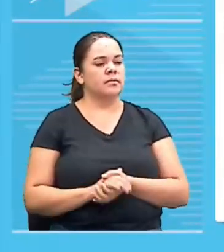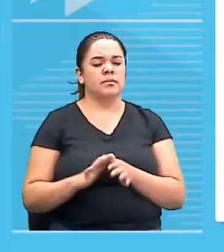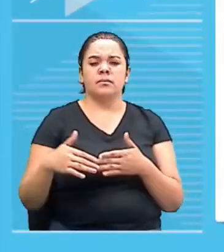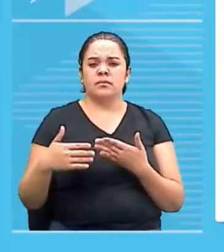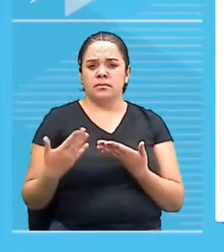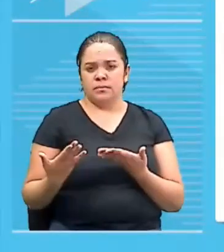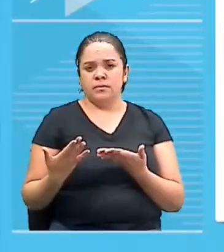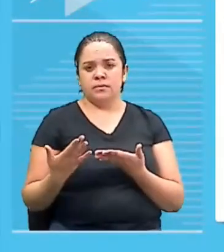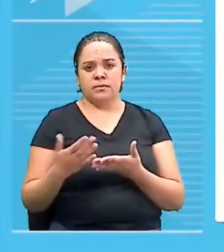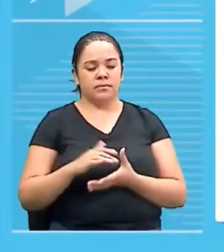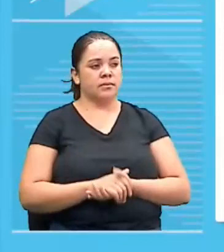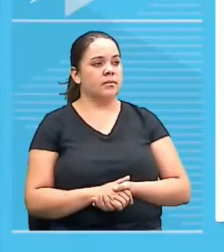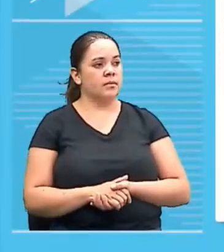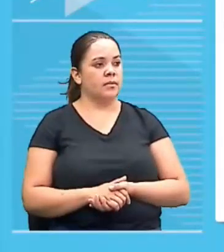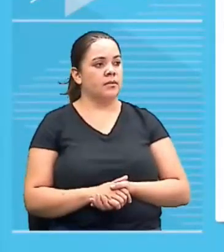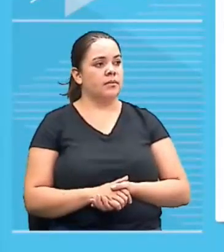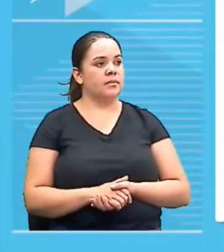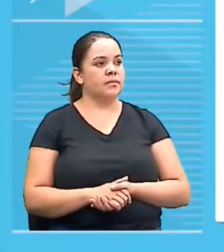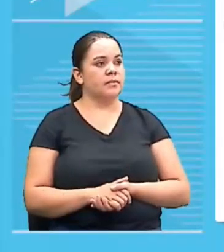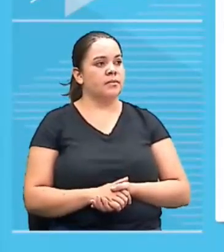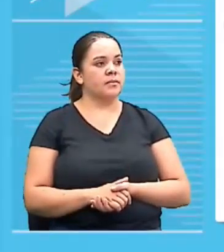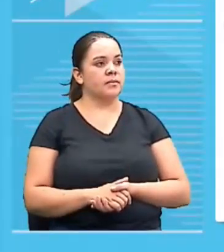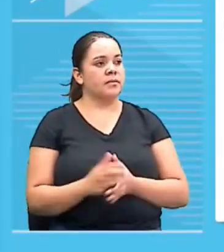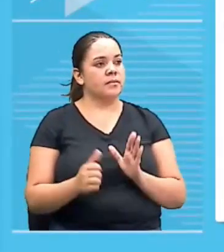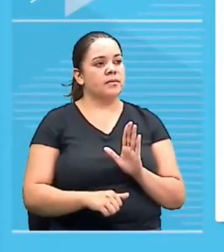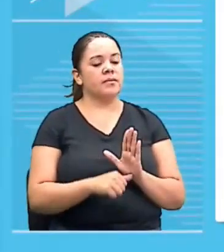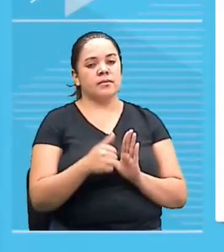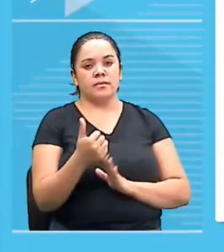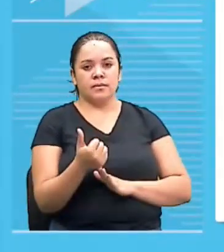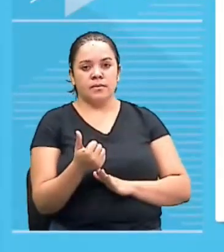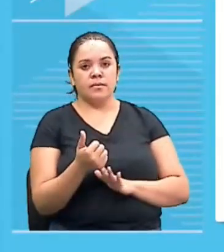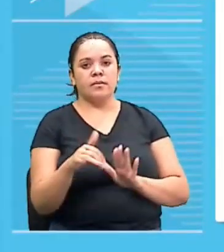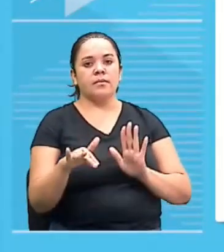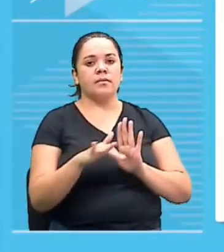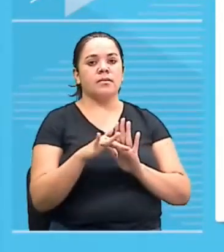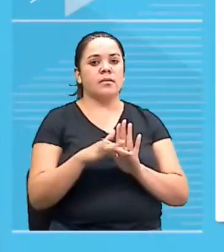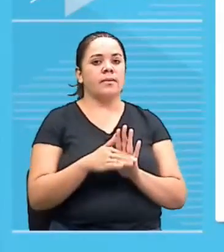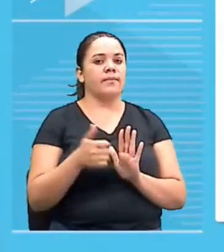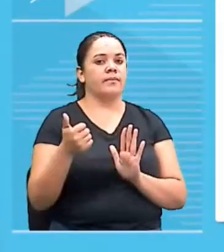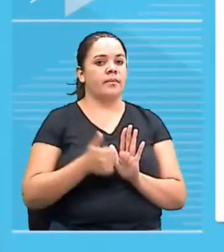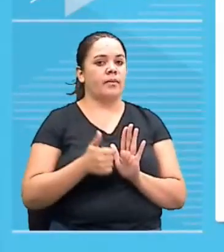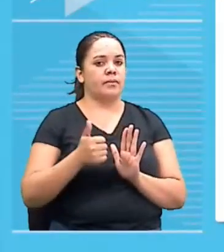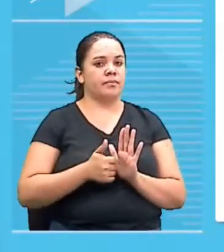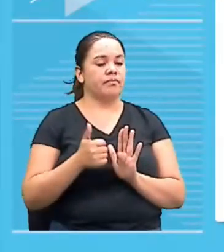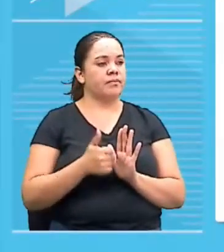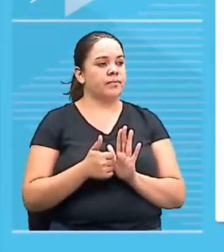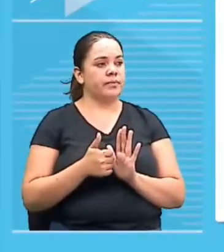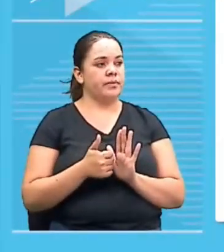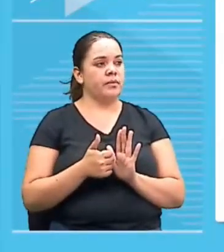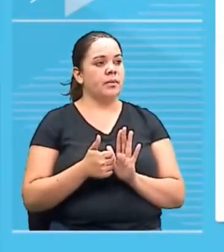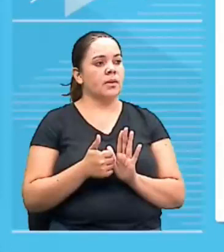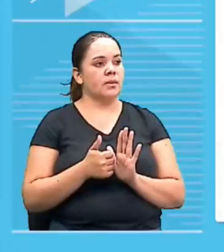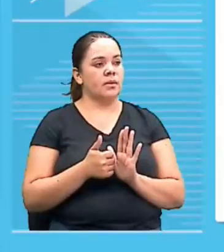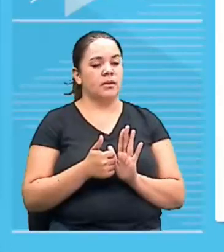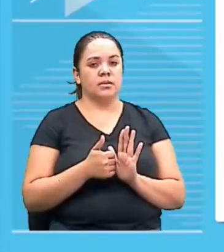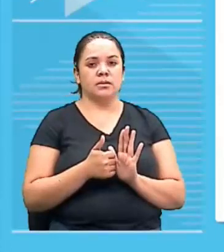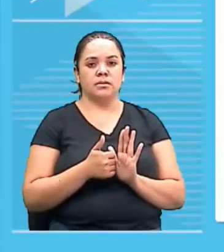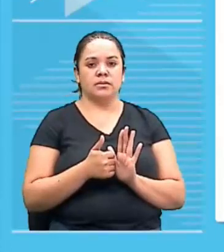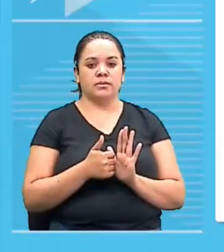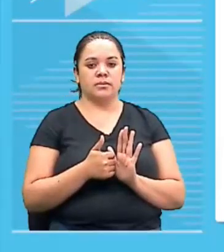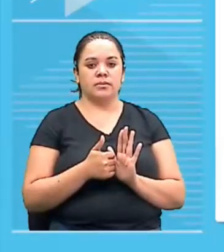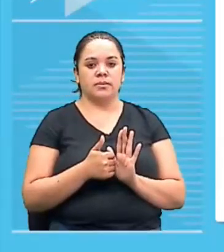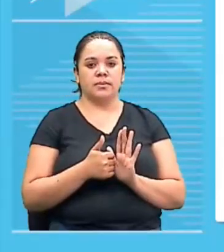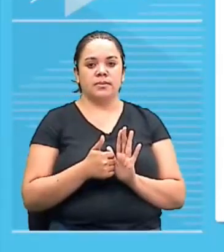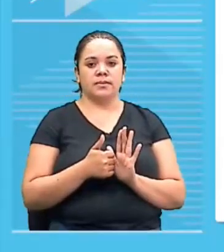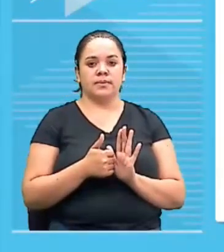Quais são essas grandes mudanças? O primeiro ponto, galerinha, é um avanço